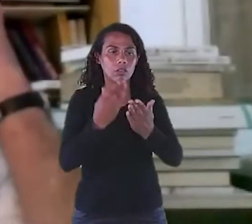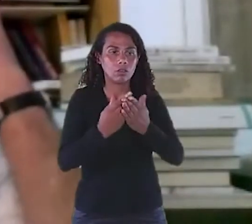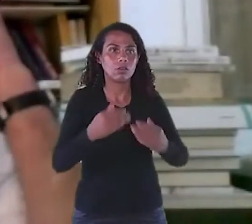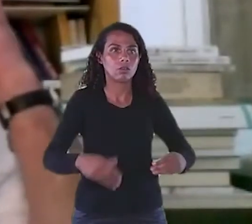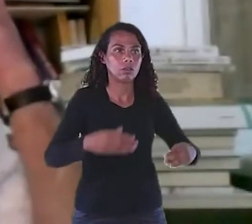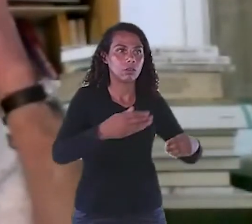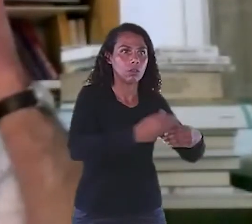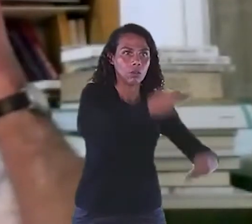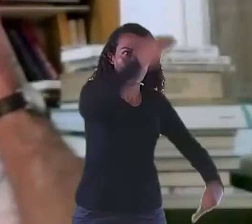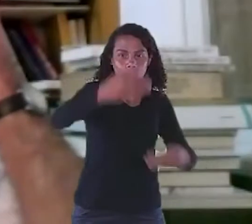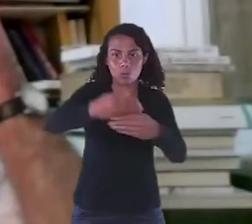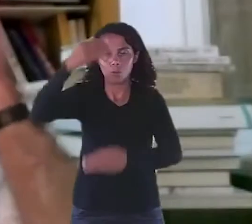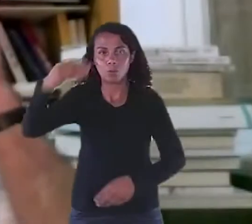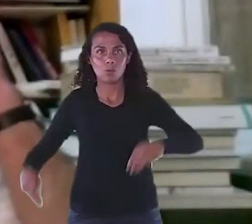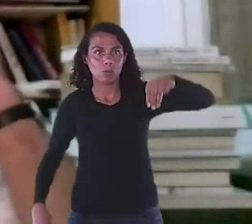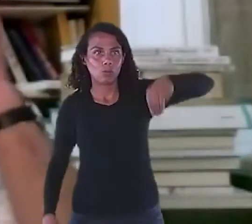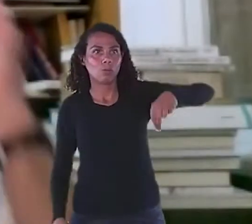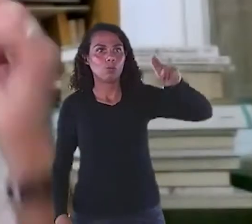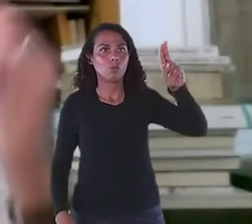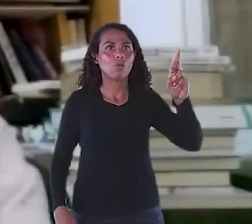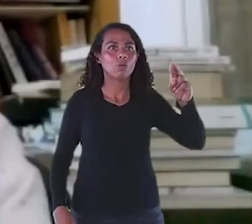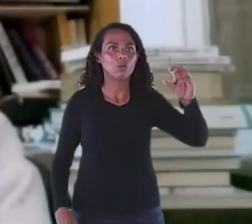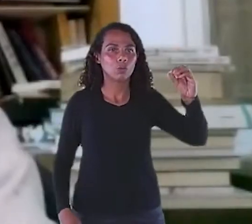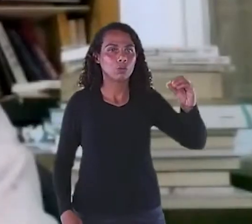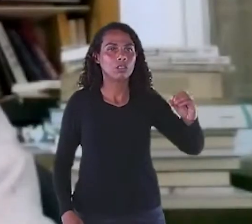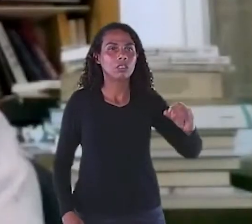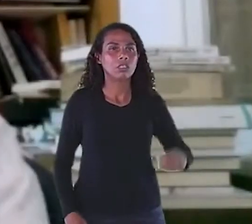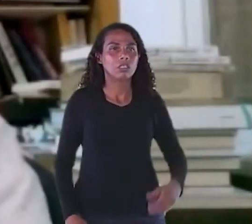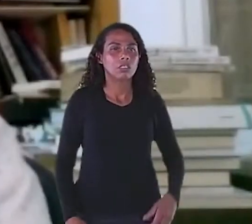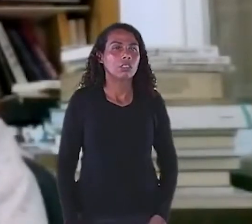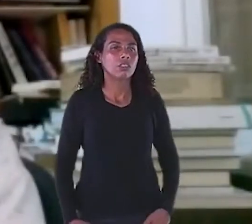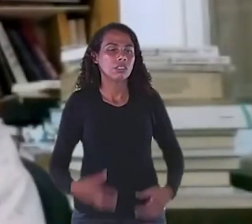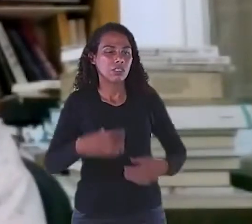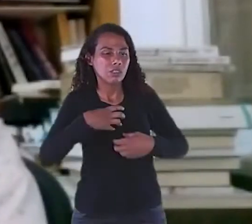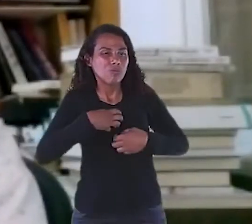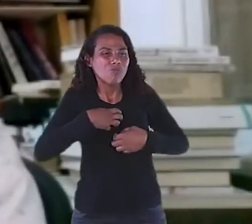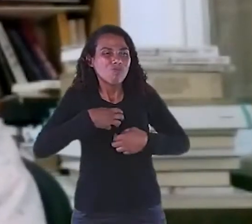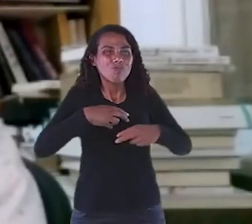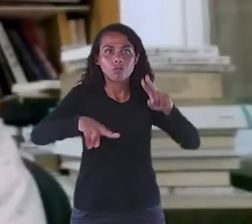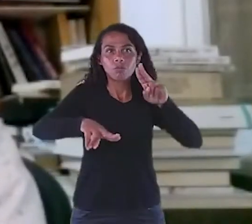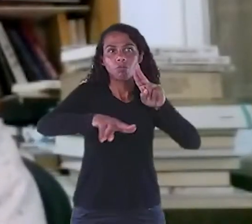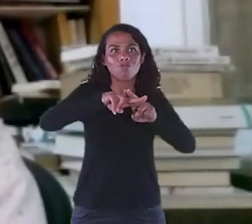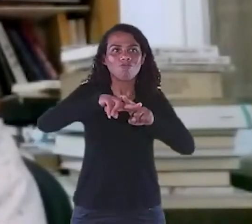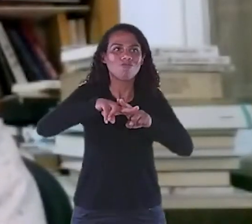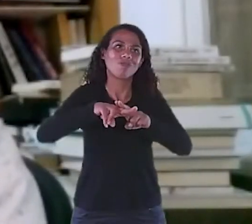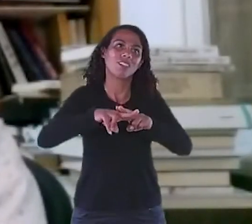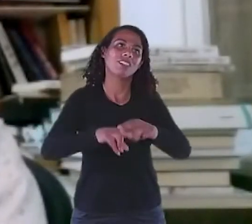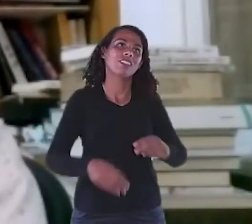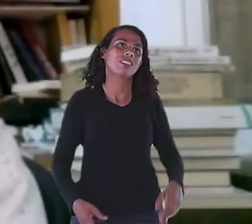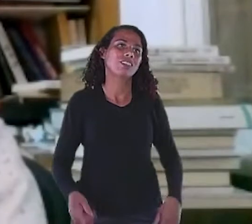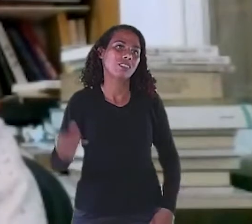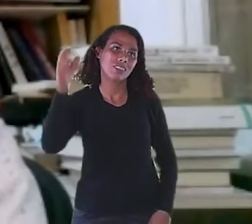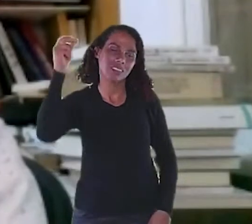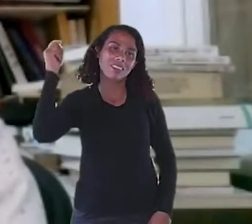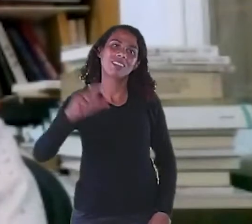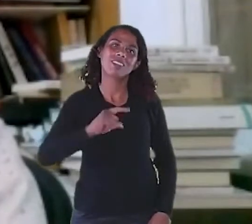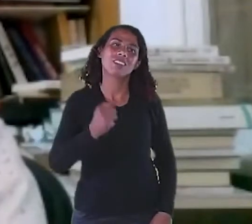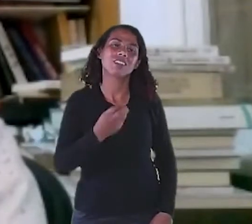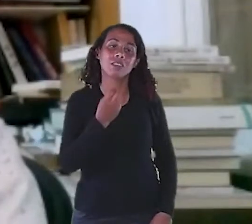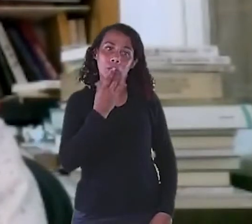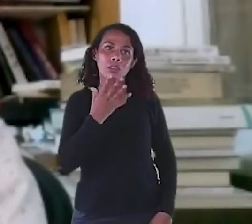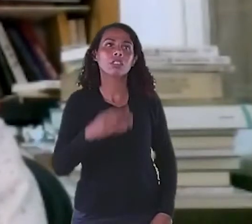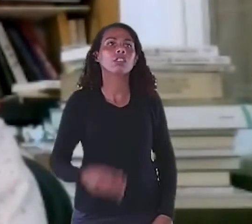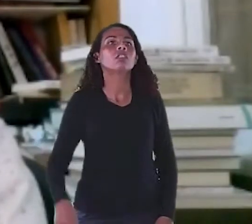maconha. Quando maconha não era uma coisa que se usava na classe média, nada disso aí.